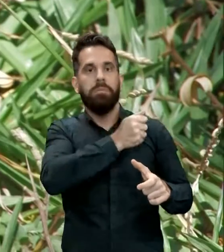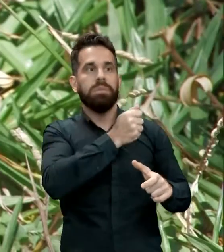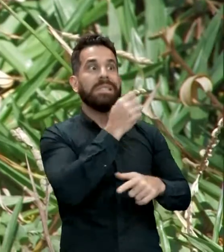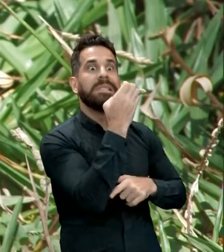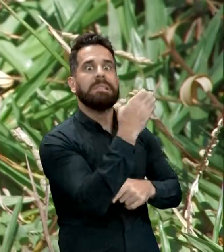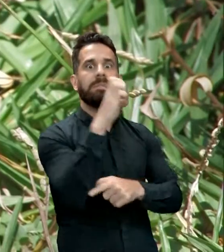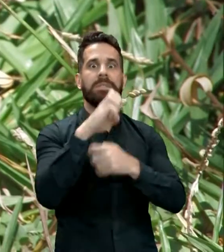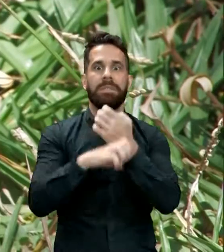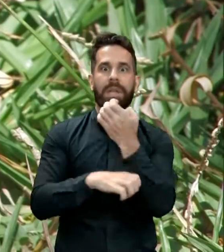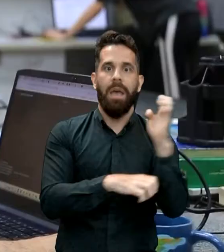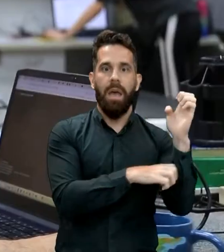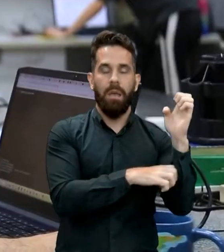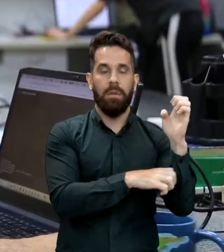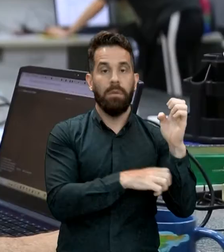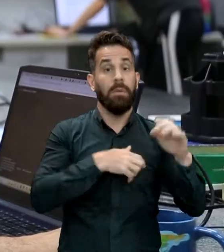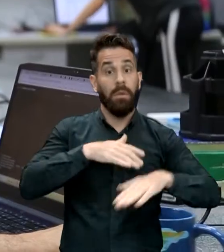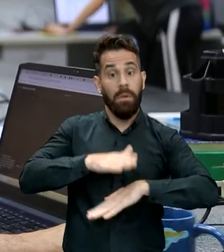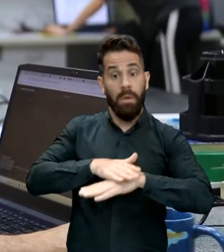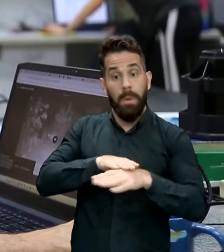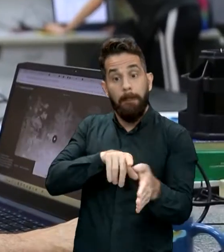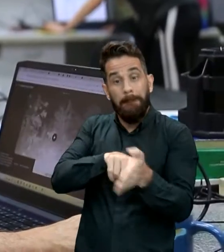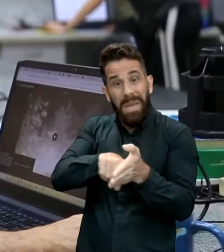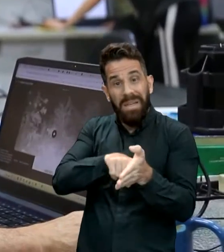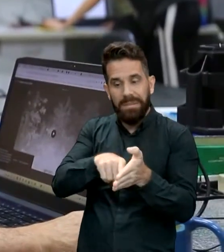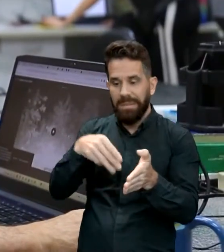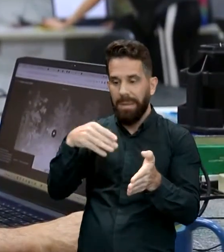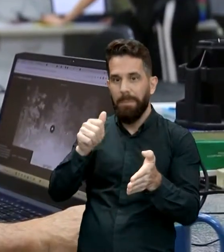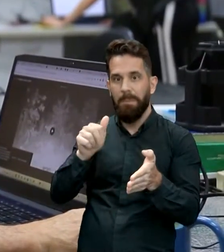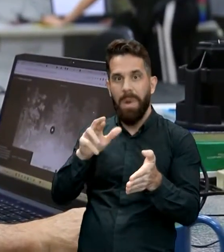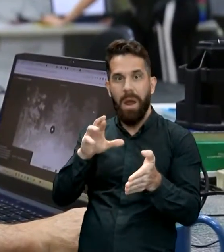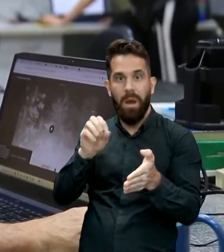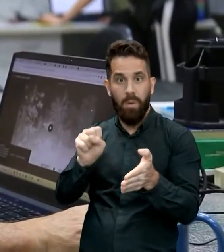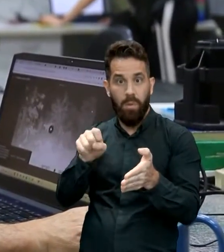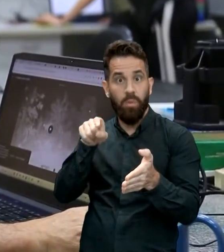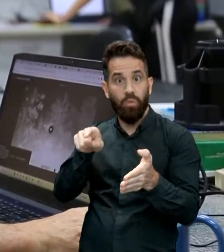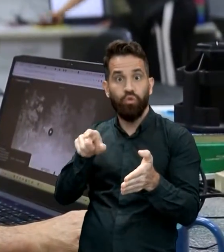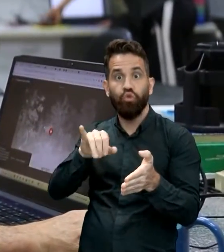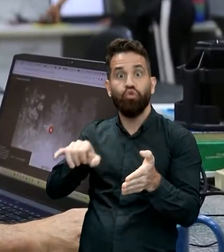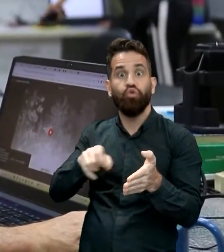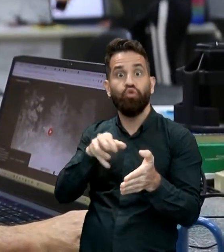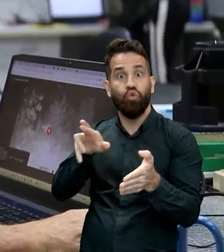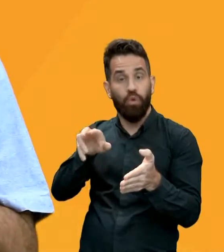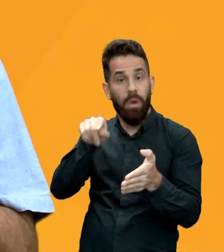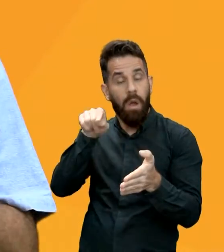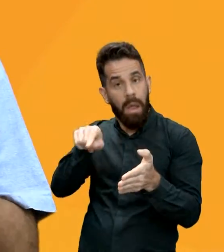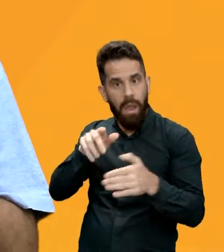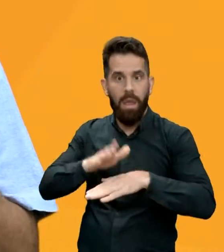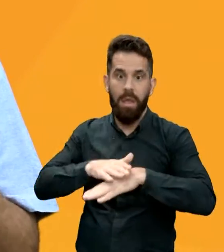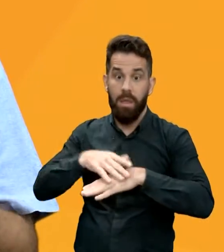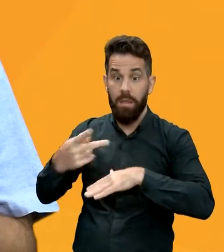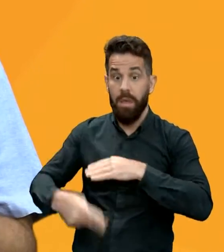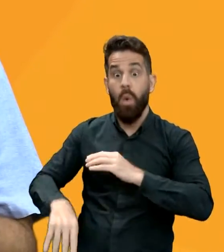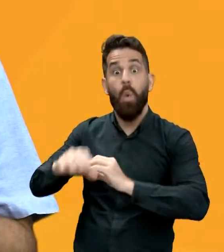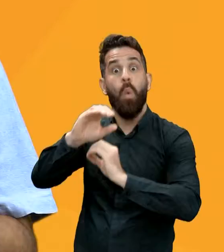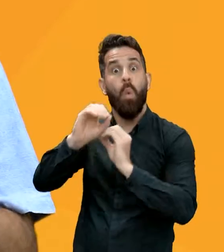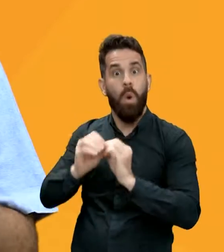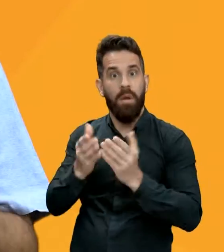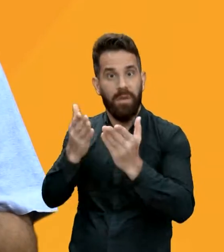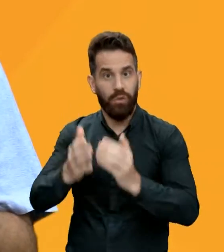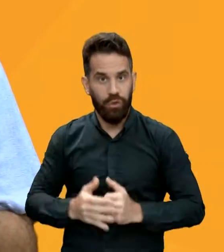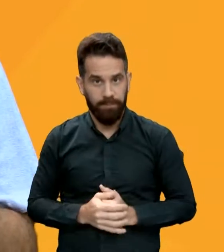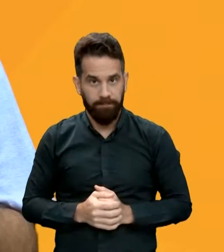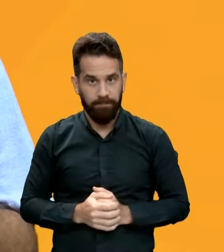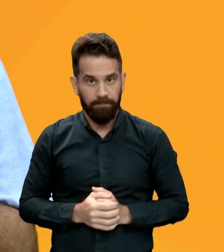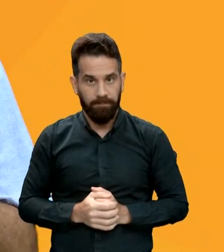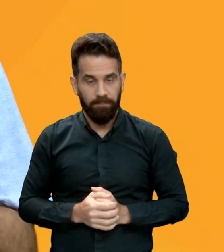pesquisa coordenada pelo Professor Paulo de Marco Júnior da Universidade Federal de Goiás Nós temos dois grandes modelos de conservação no